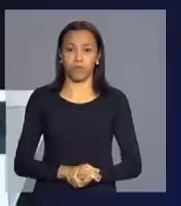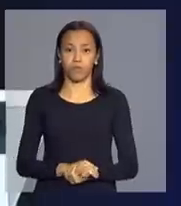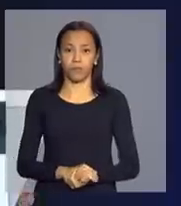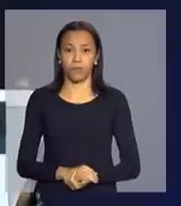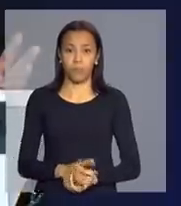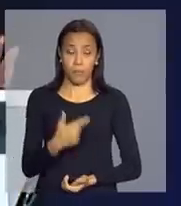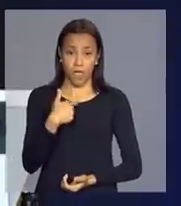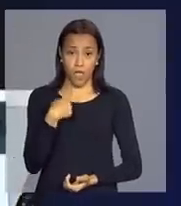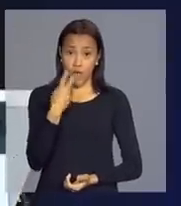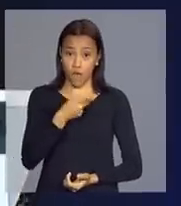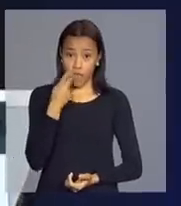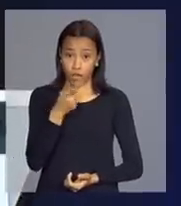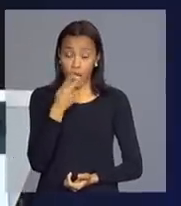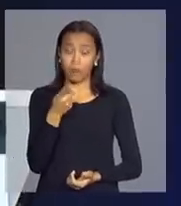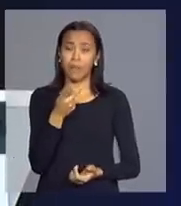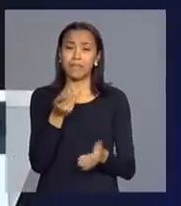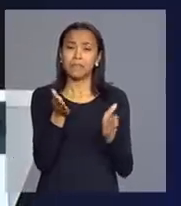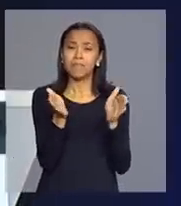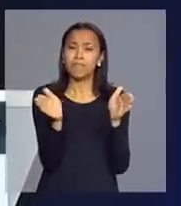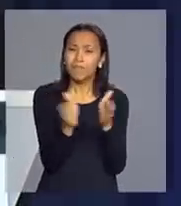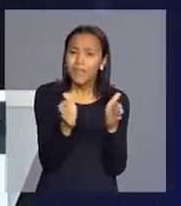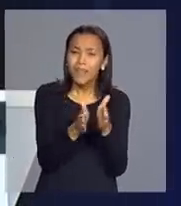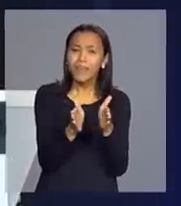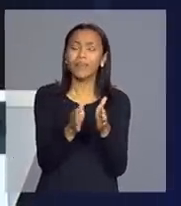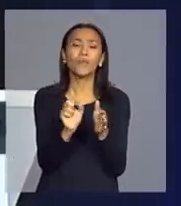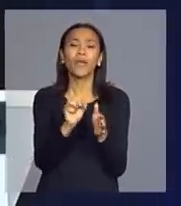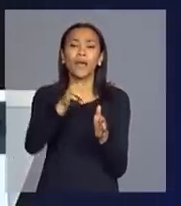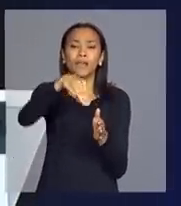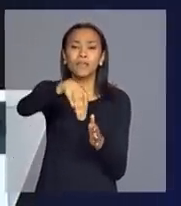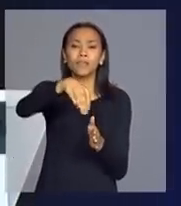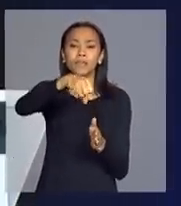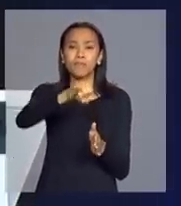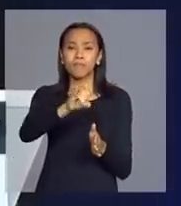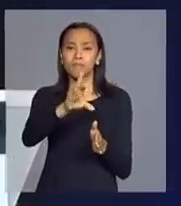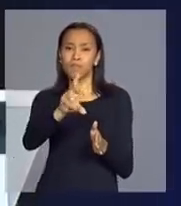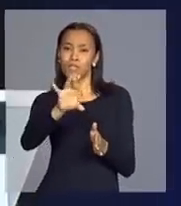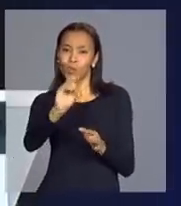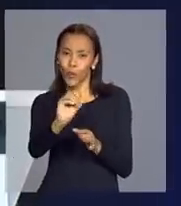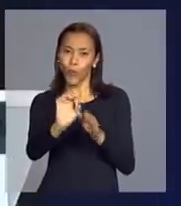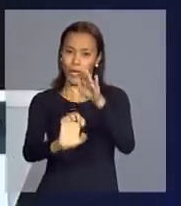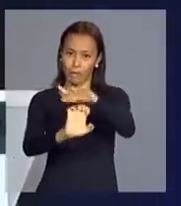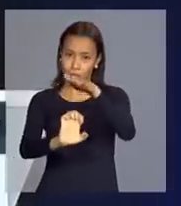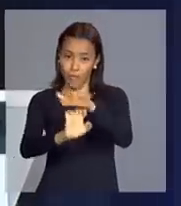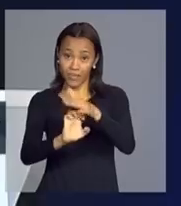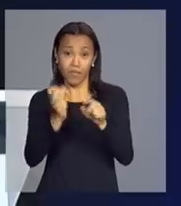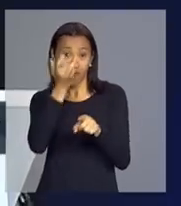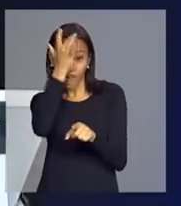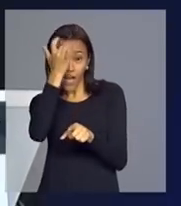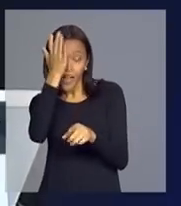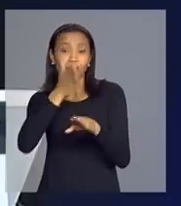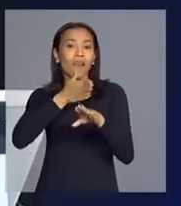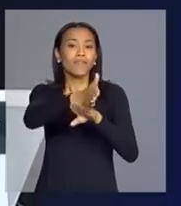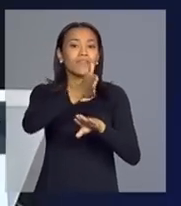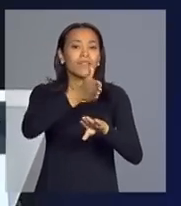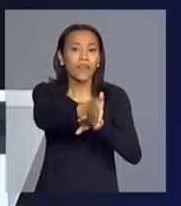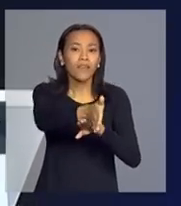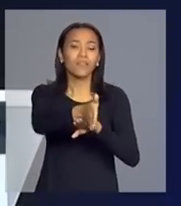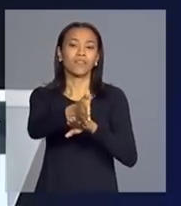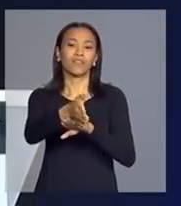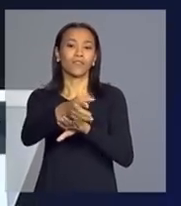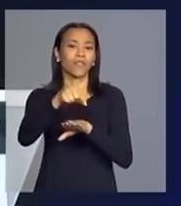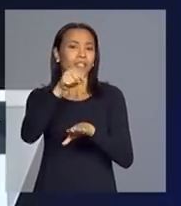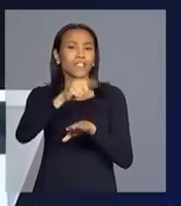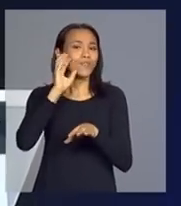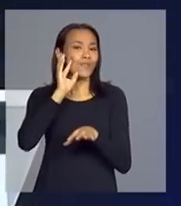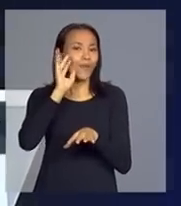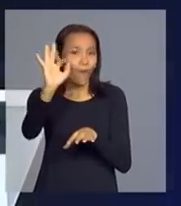Eu digo as pequenas, as micro, pela maior facilidade de acesso, por aquele grande sonho